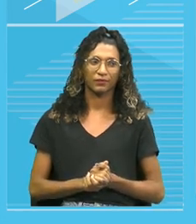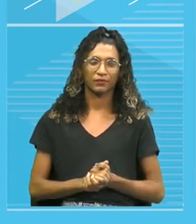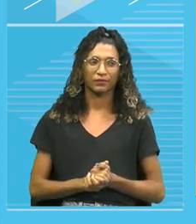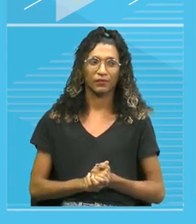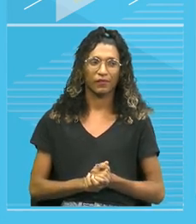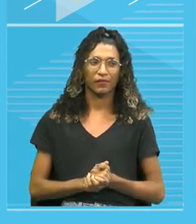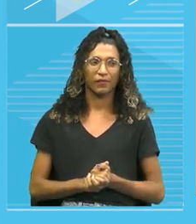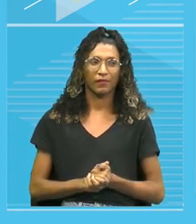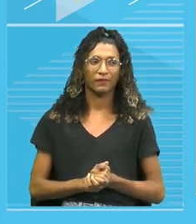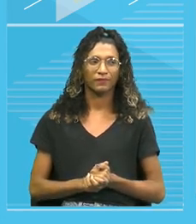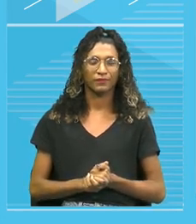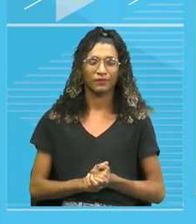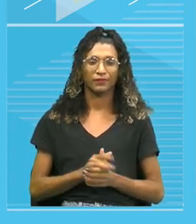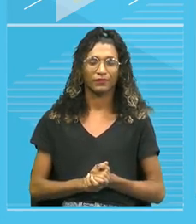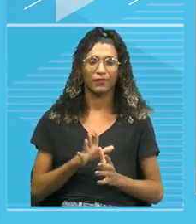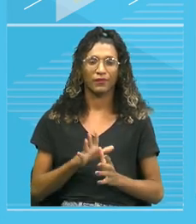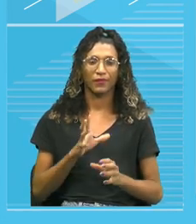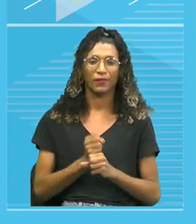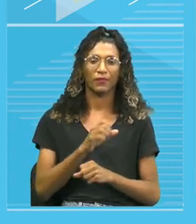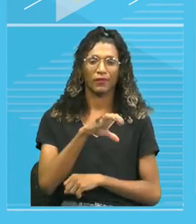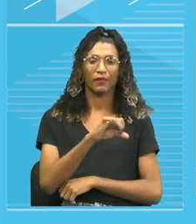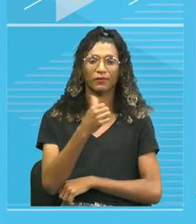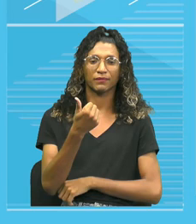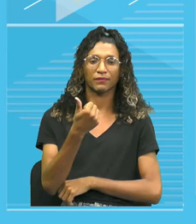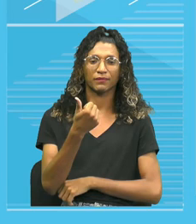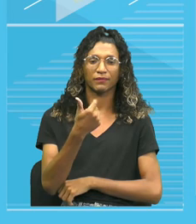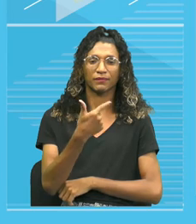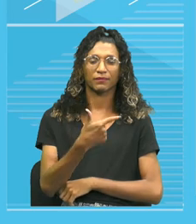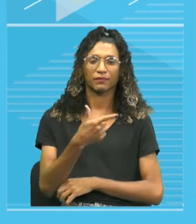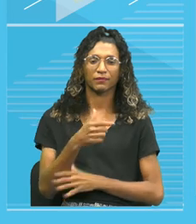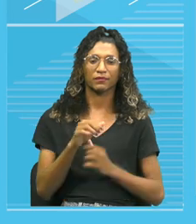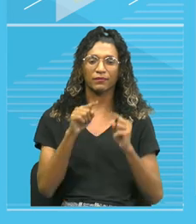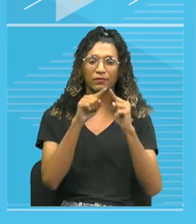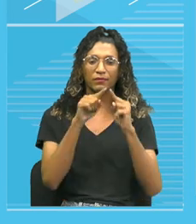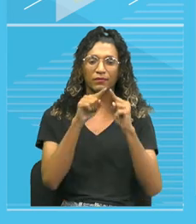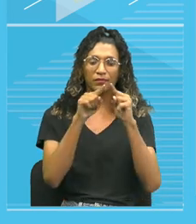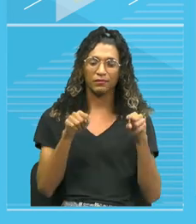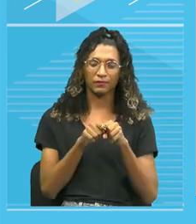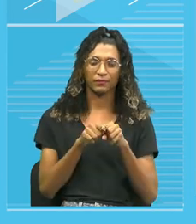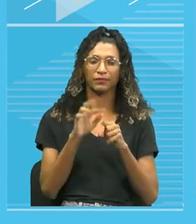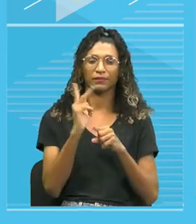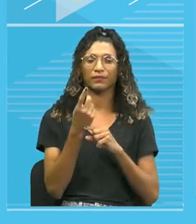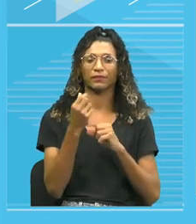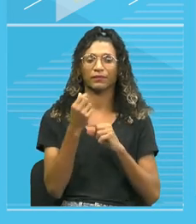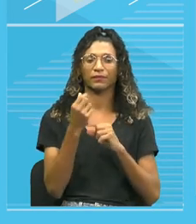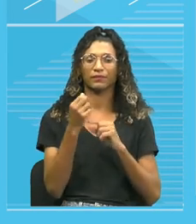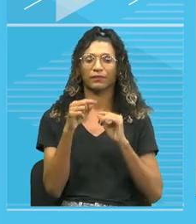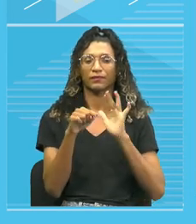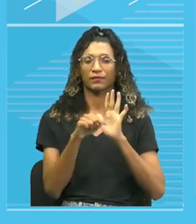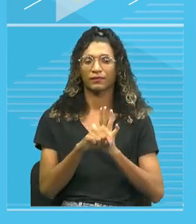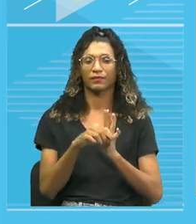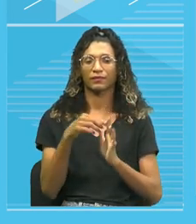912 então aqui vai ficar delta h = - 242